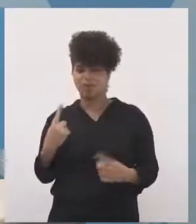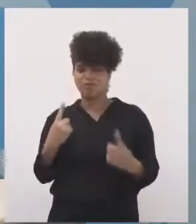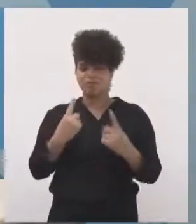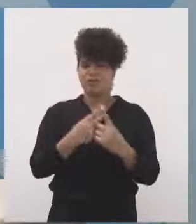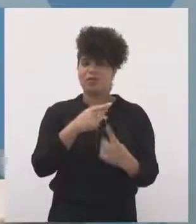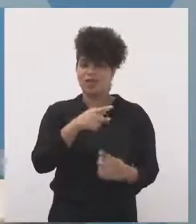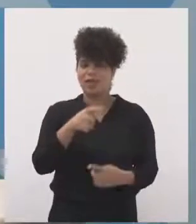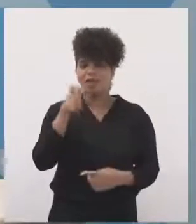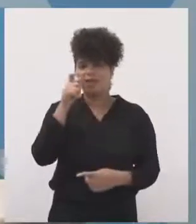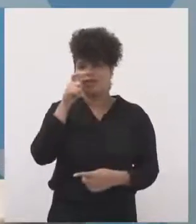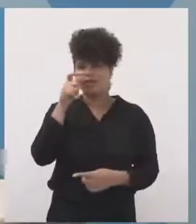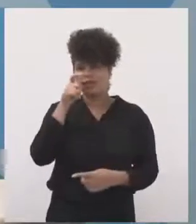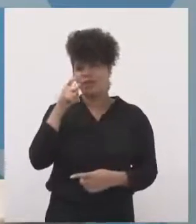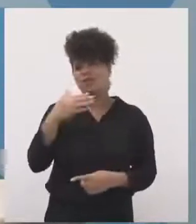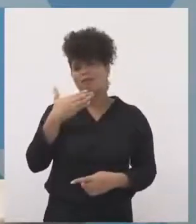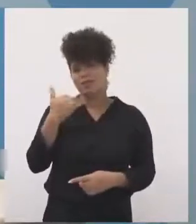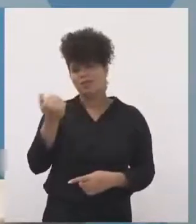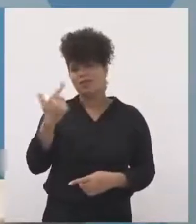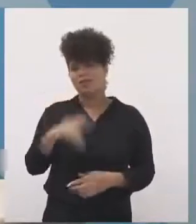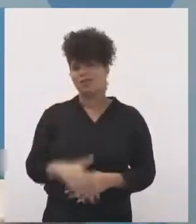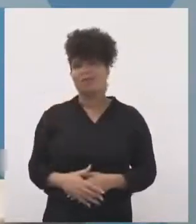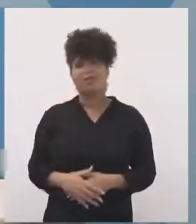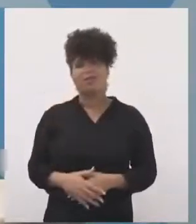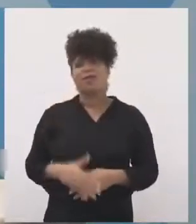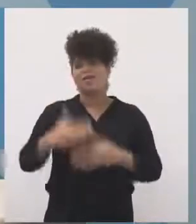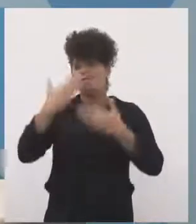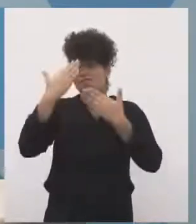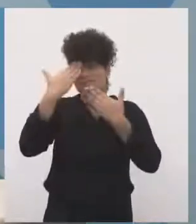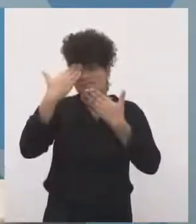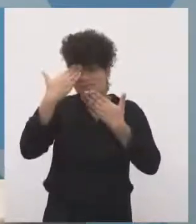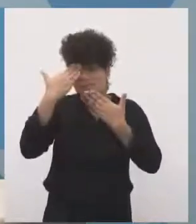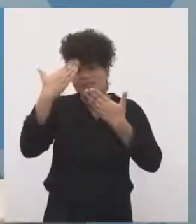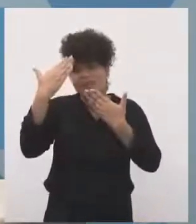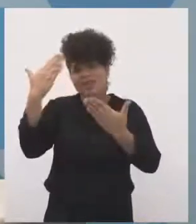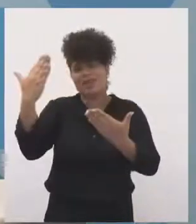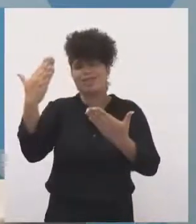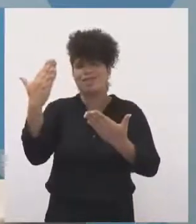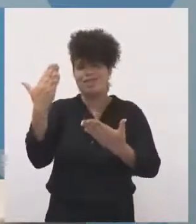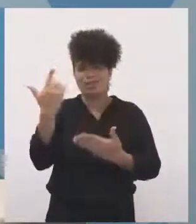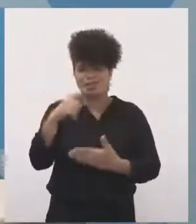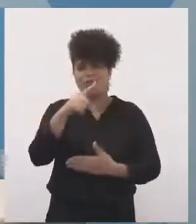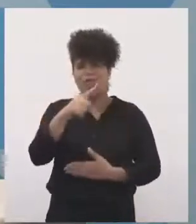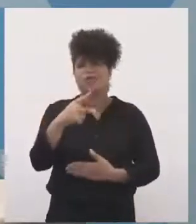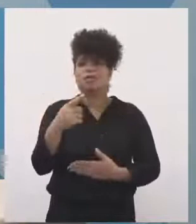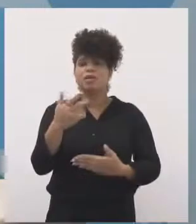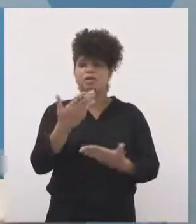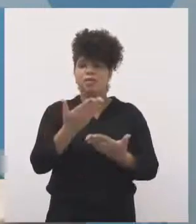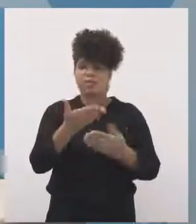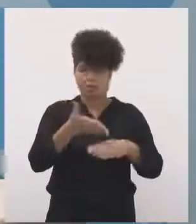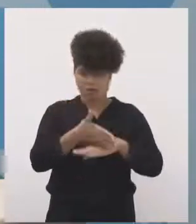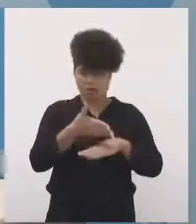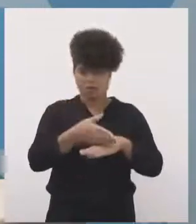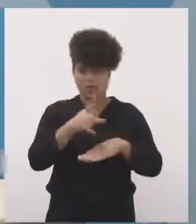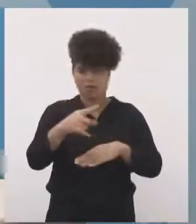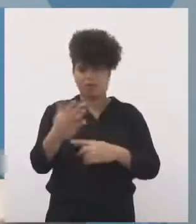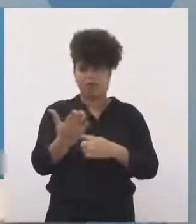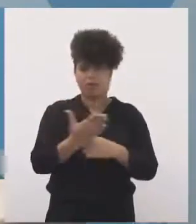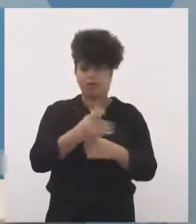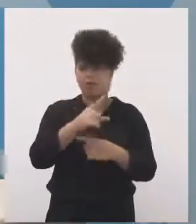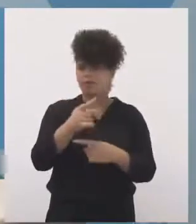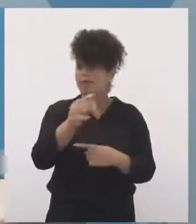do aluno, né? Então, Carla, eu já de antemão agradeço mais uma vez a sua participação, a sua ajuda, a sua cooperação, que